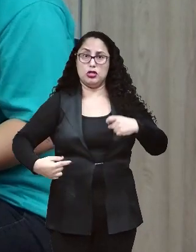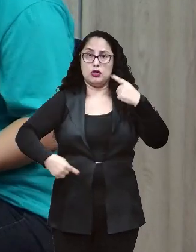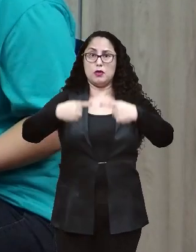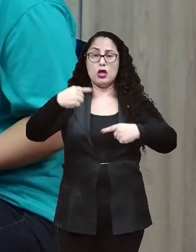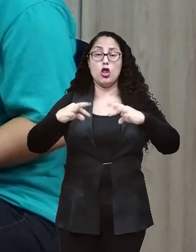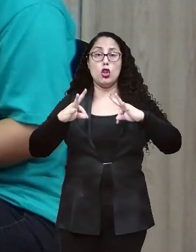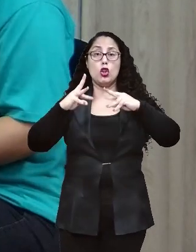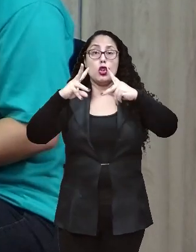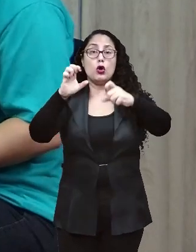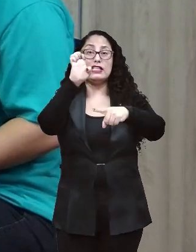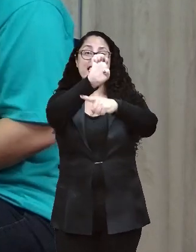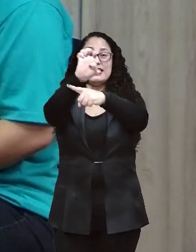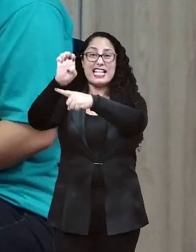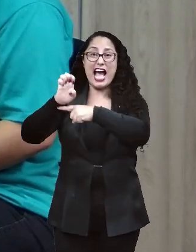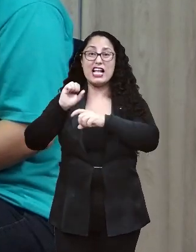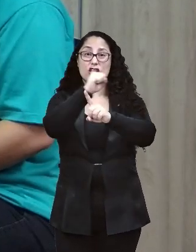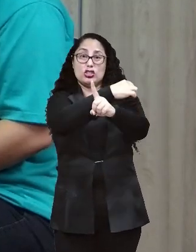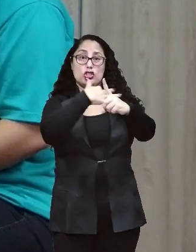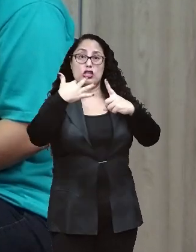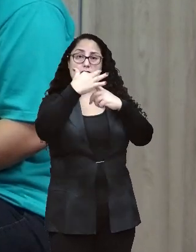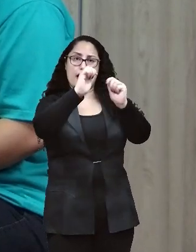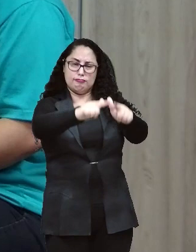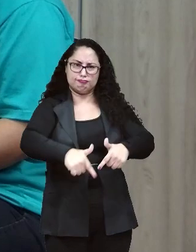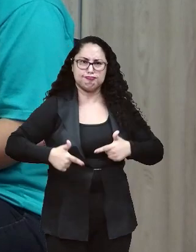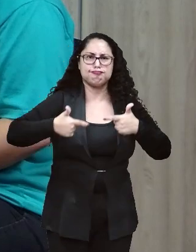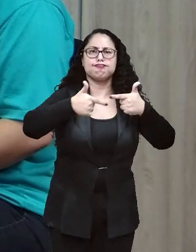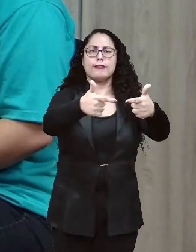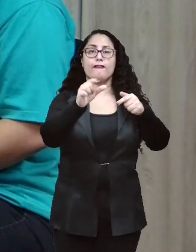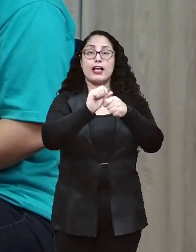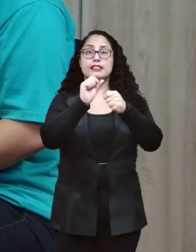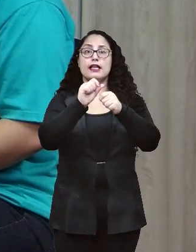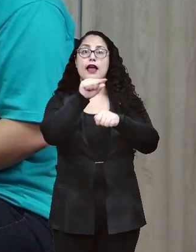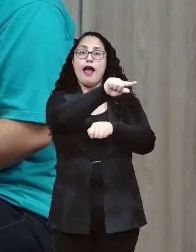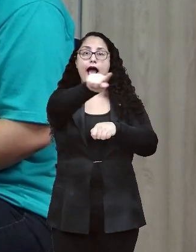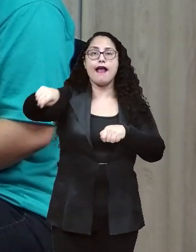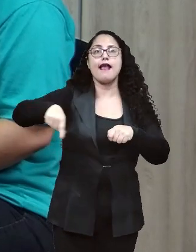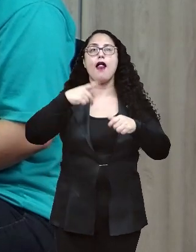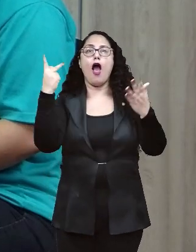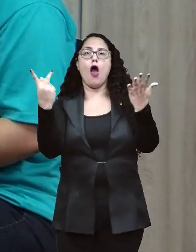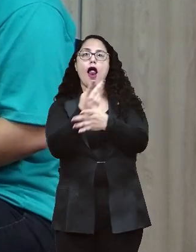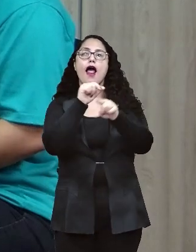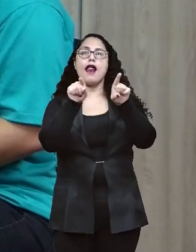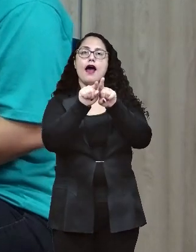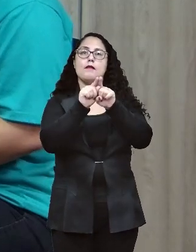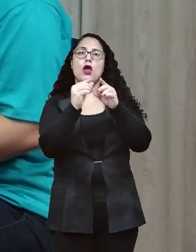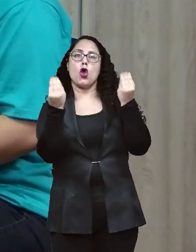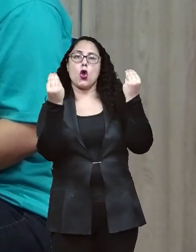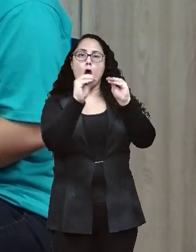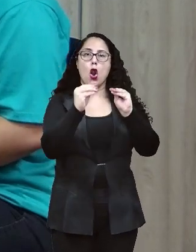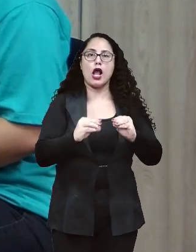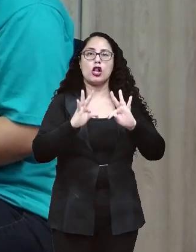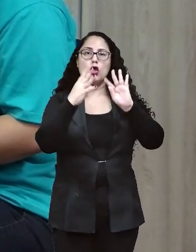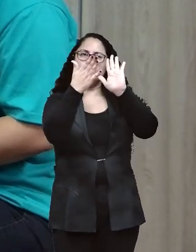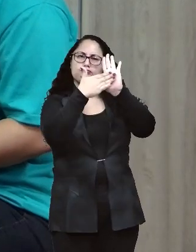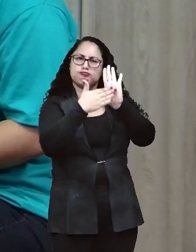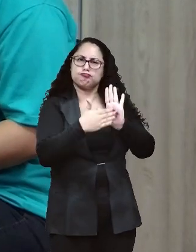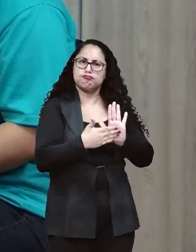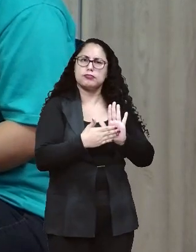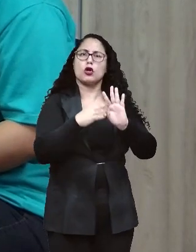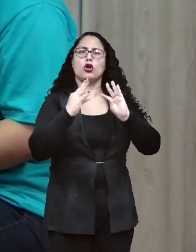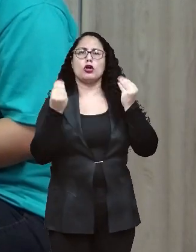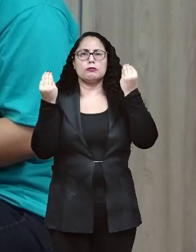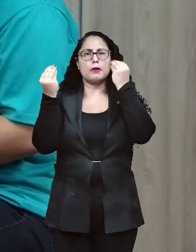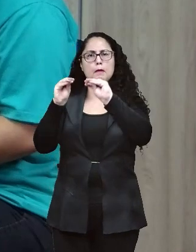o Estado, toda a sociedade se engaja para fazer aquilo acontecer, né? Colocar em todas as pautas, colocar em todas